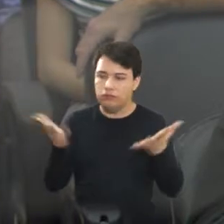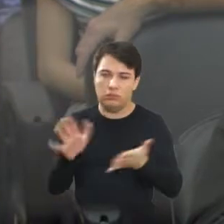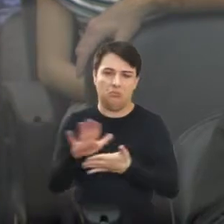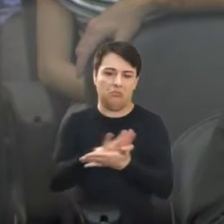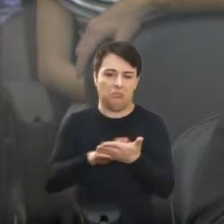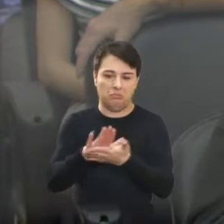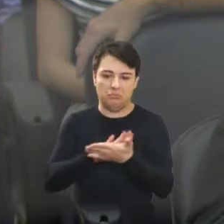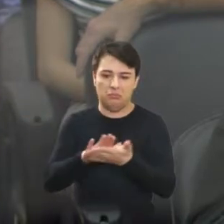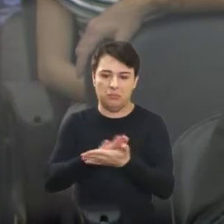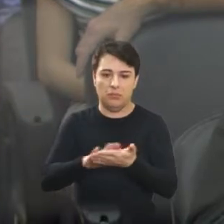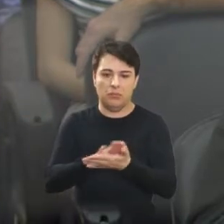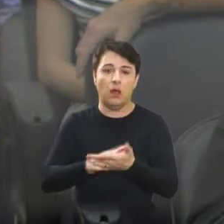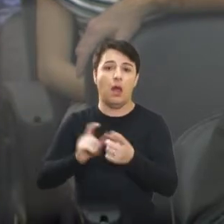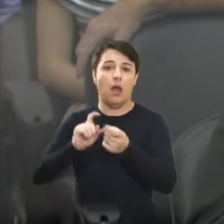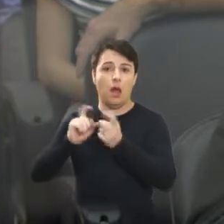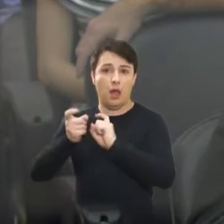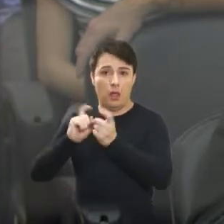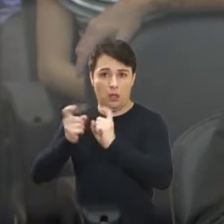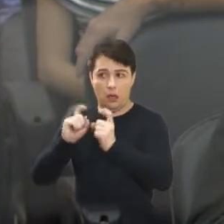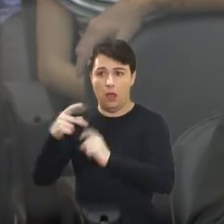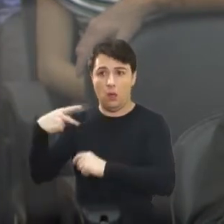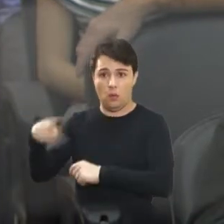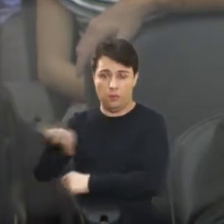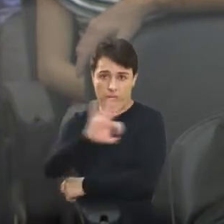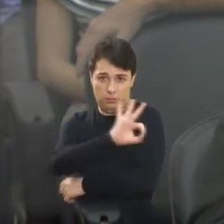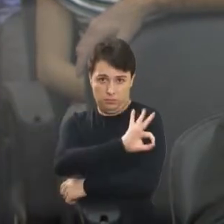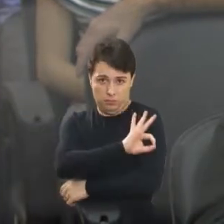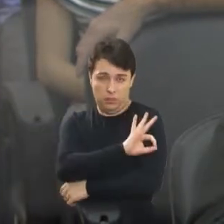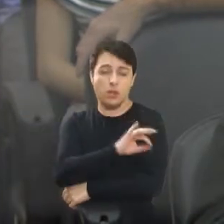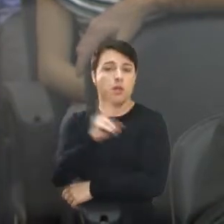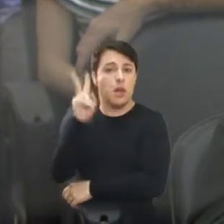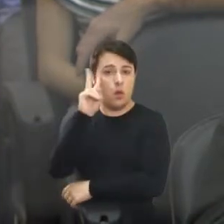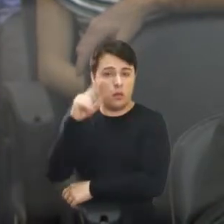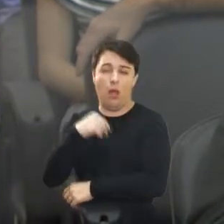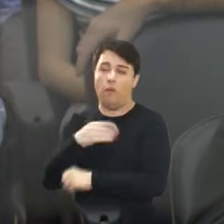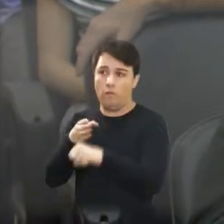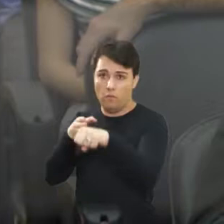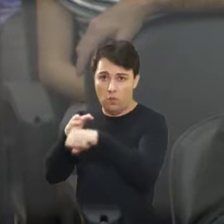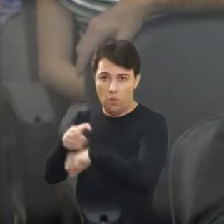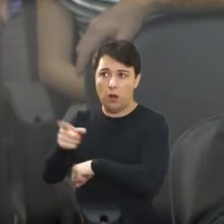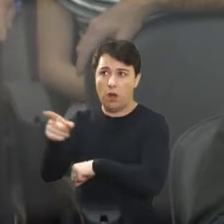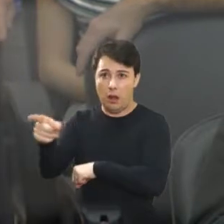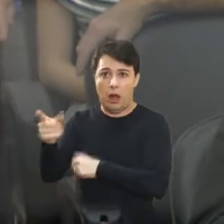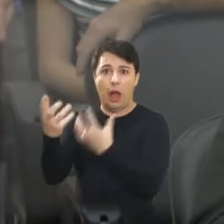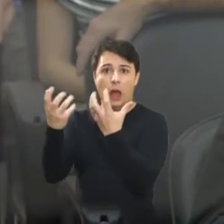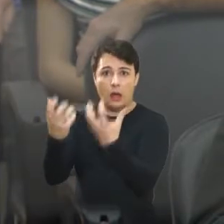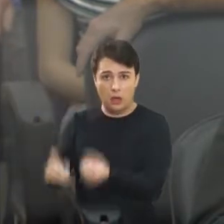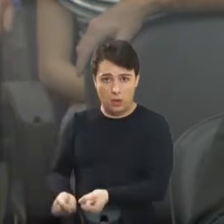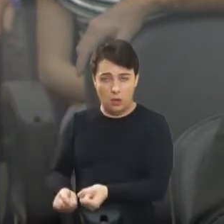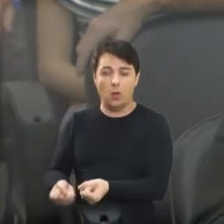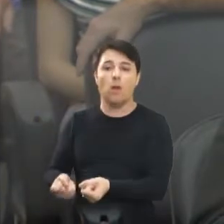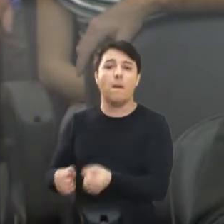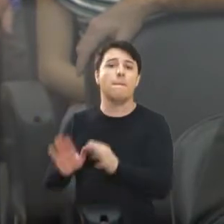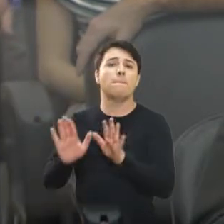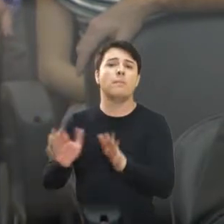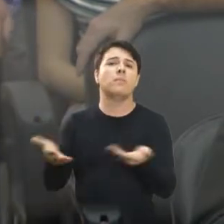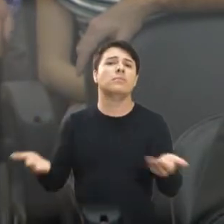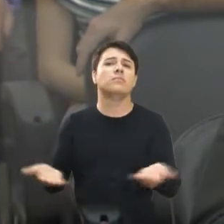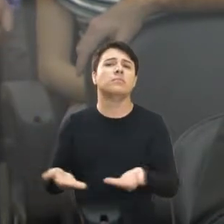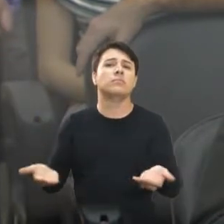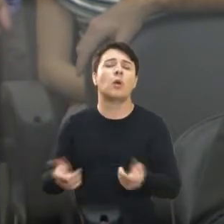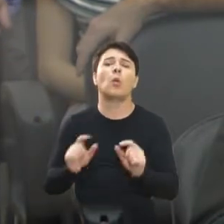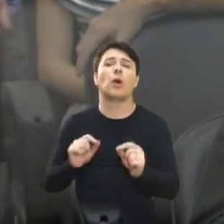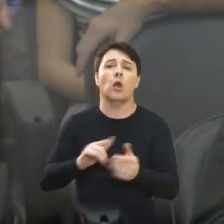Né? Participei da reunião do Compua na segunda-feira, houve a aprovação para se trazer isso para cá hoje, mas